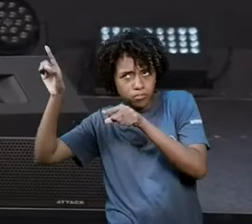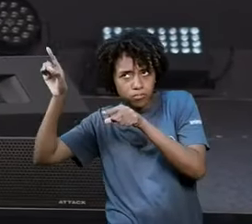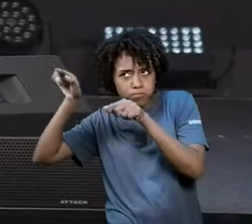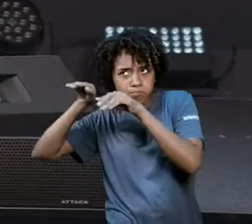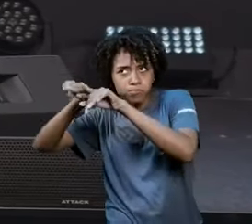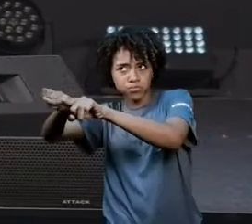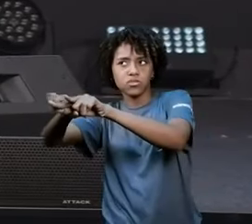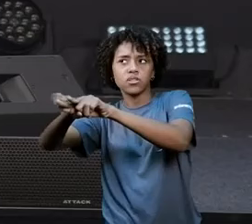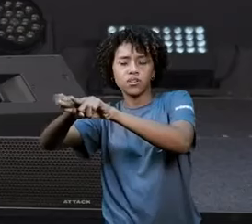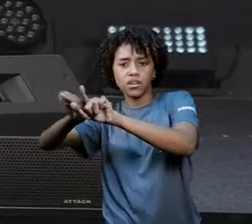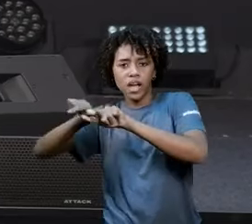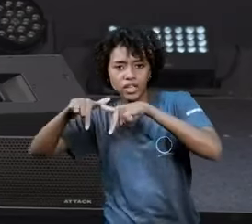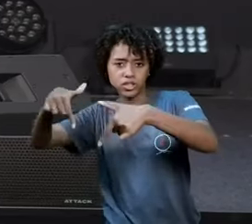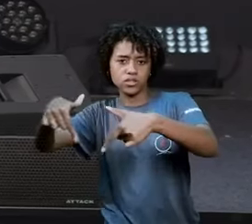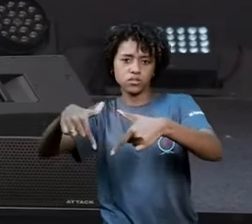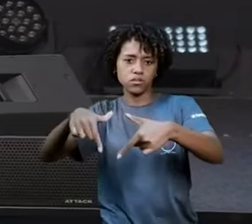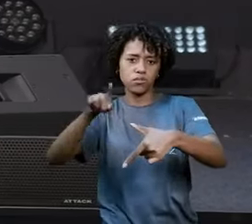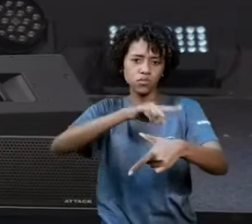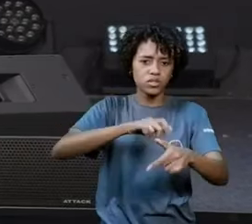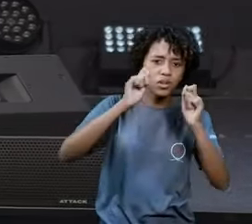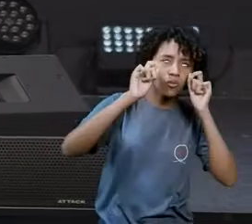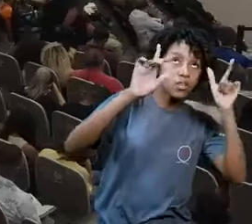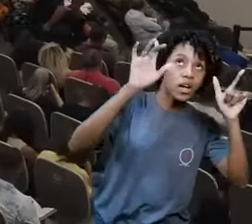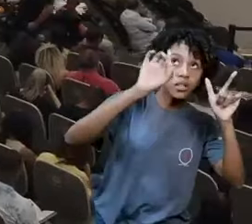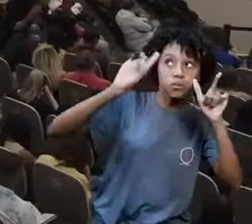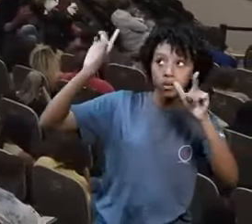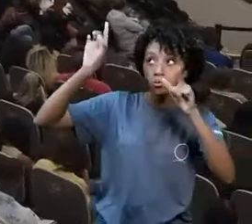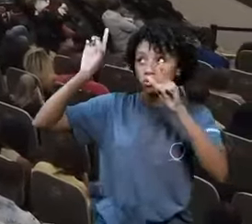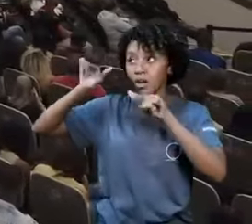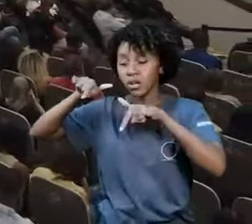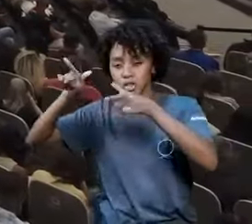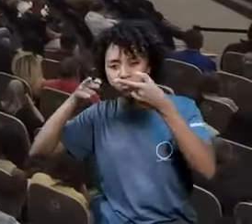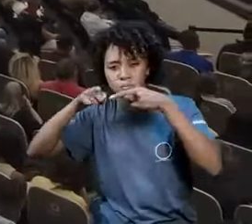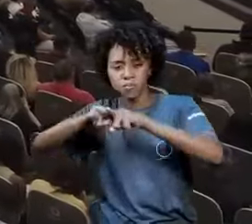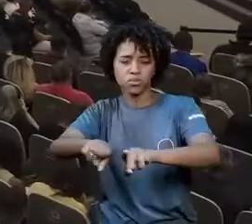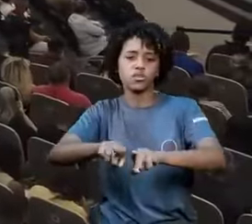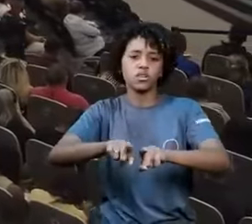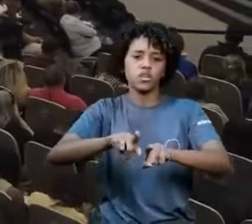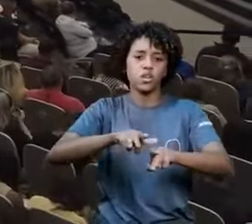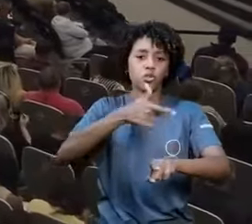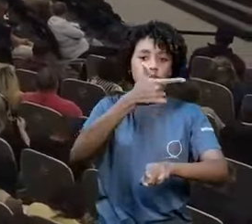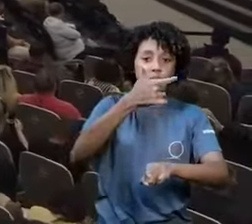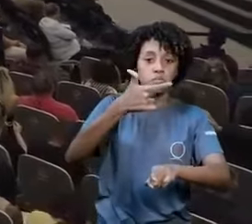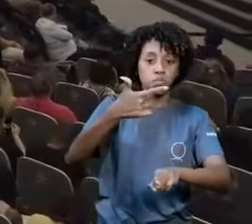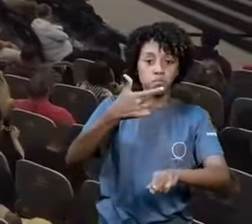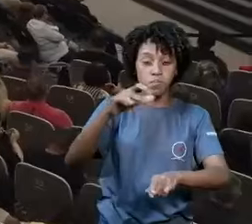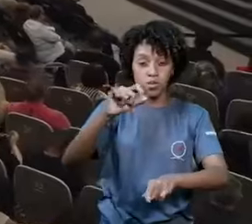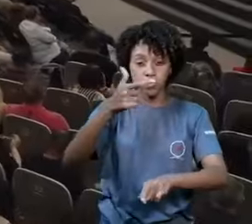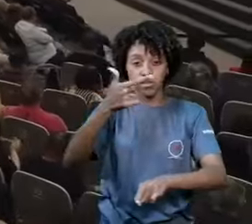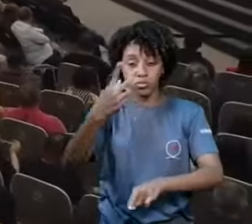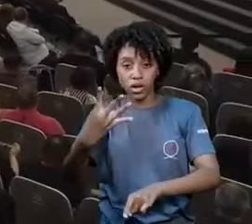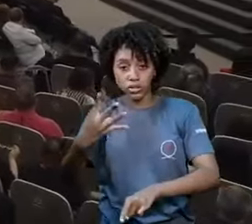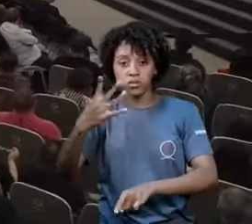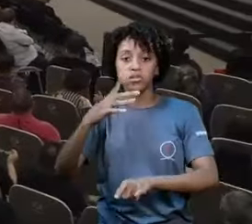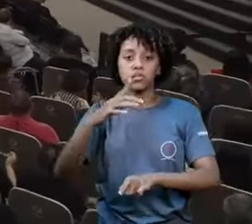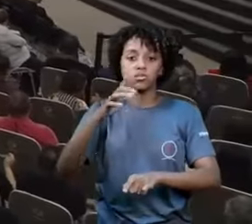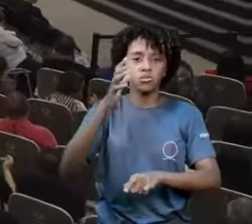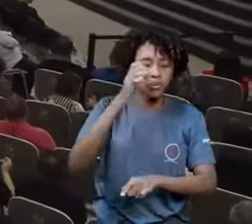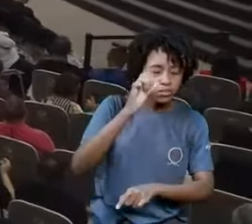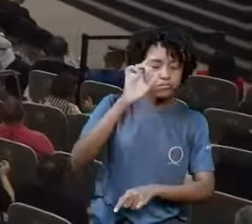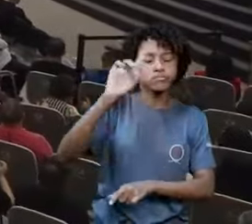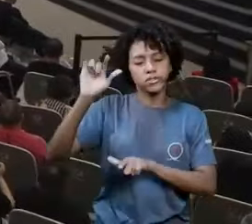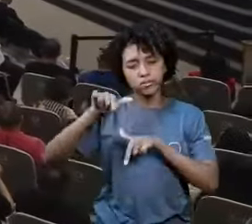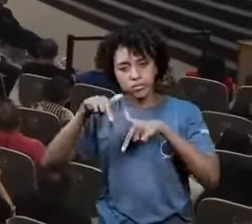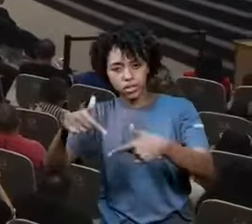acordado ele tá agindo Você tá em 2024 ele tá agindo vai entrar em 2025 ele também vai agir ele vai